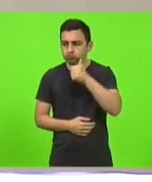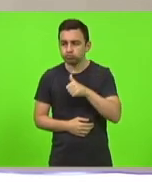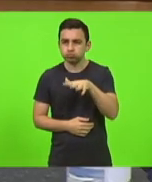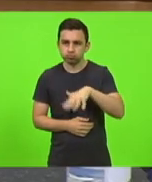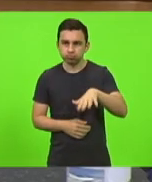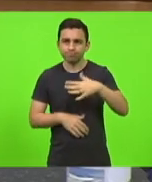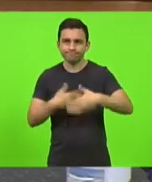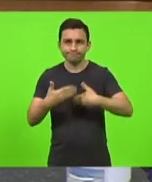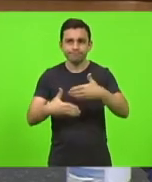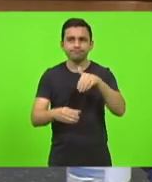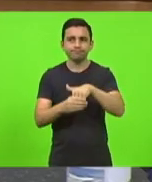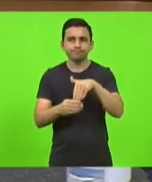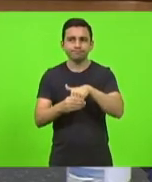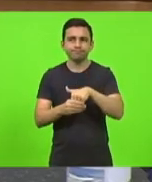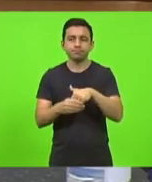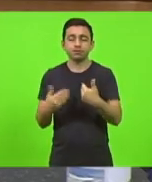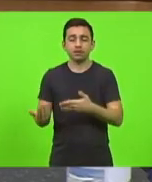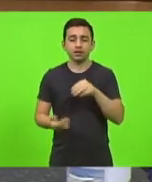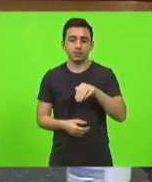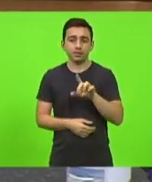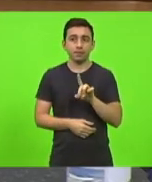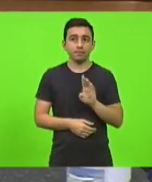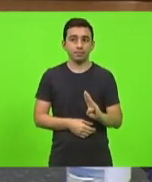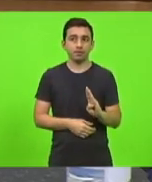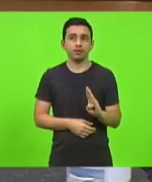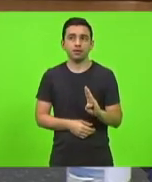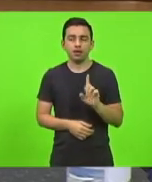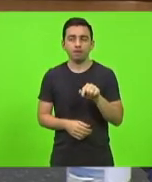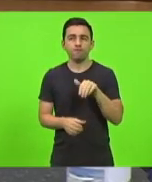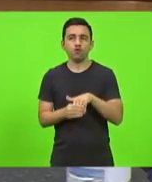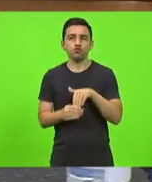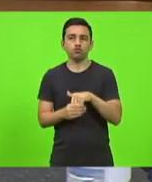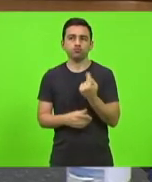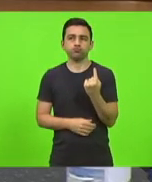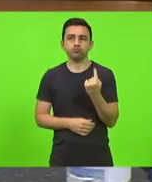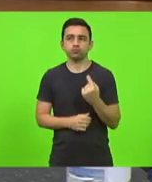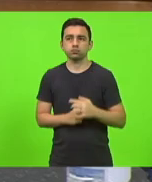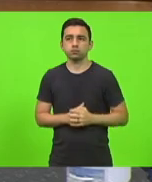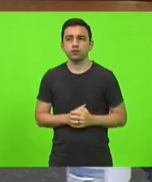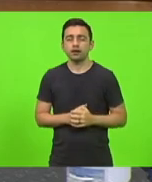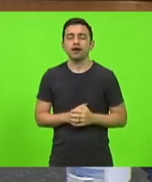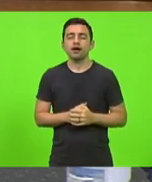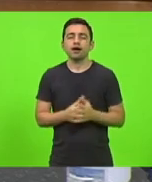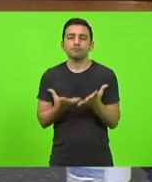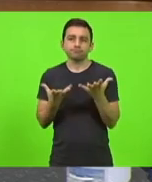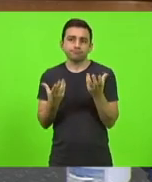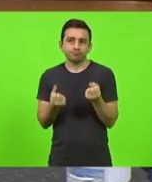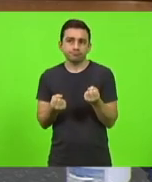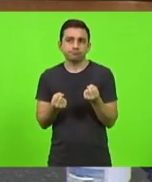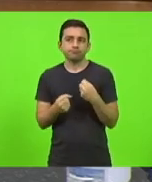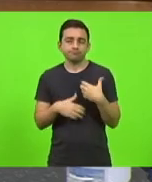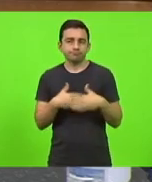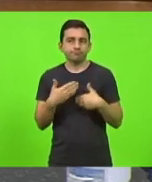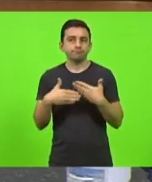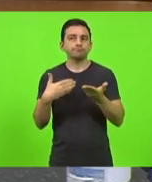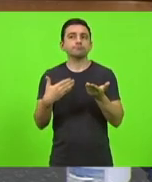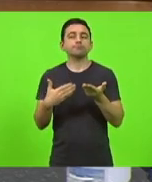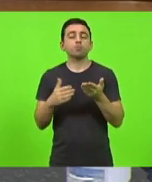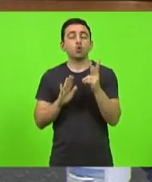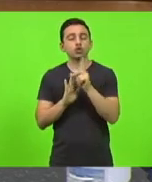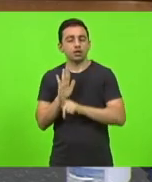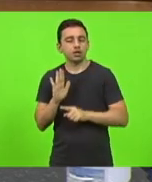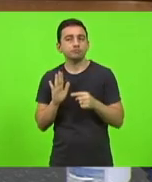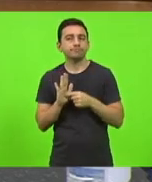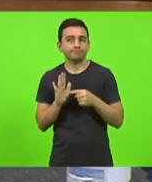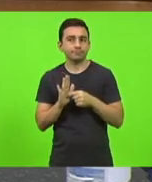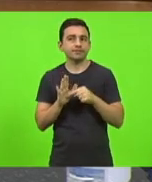voto que faço à bancada do MDB é voto 1, a favor dessa construção, desse projeto importante para o